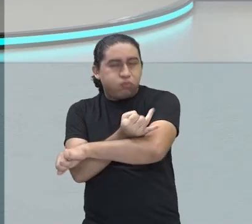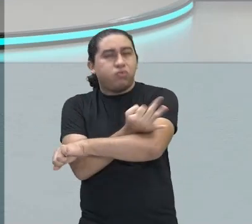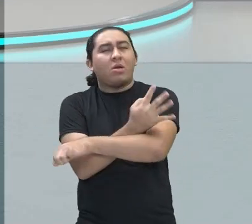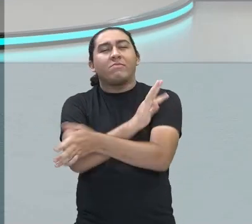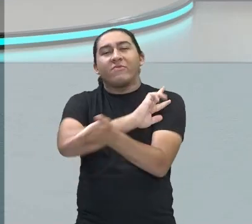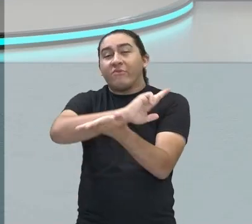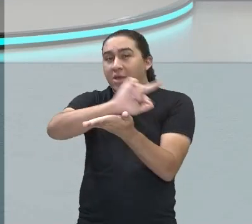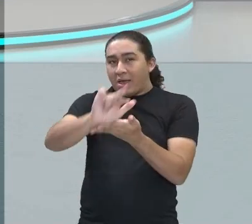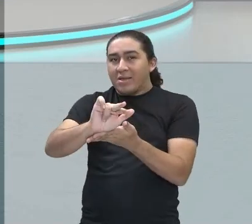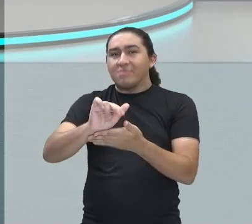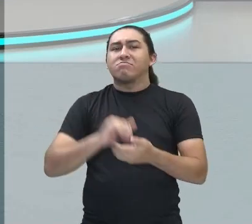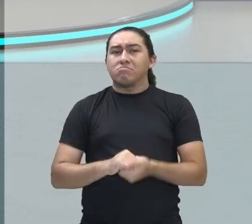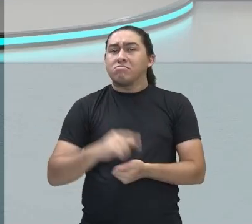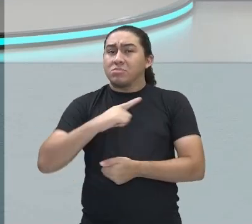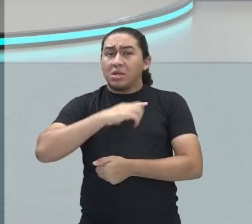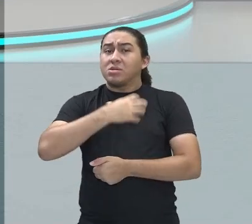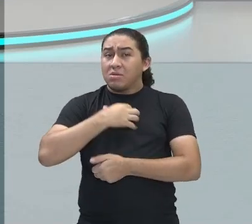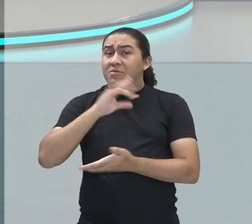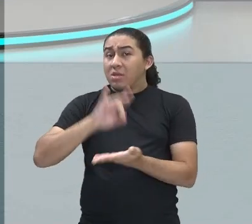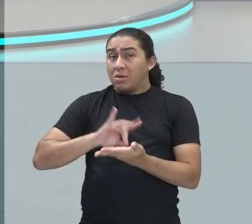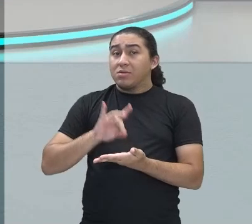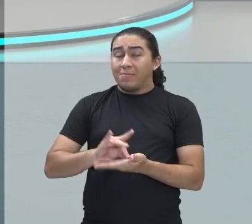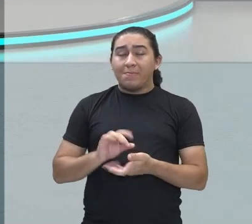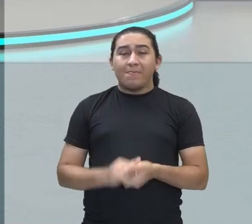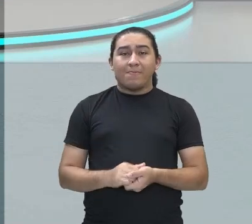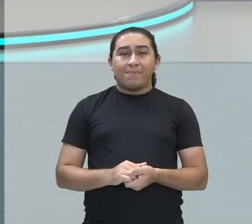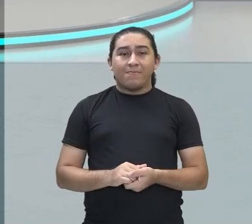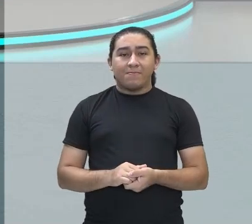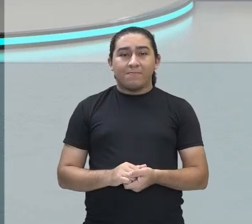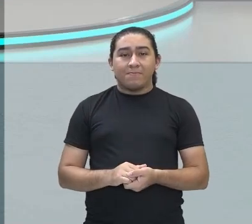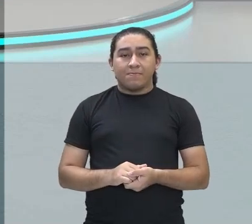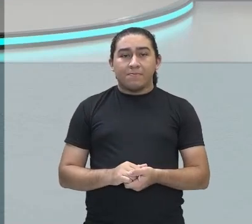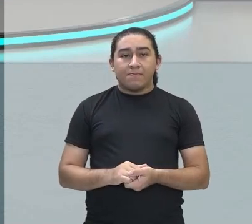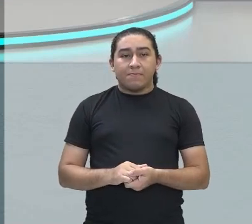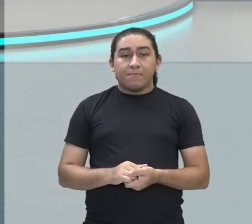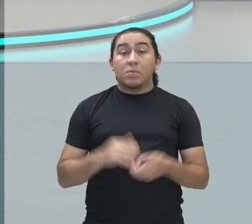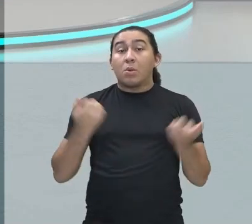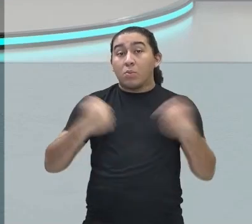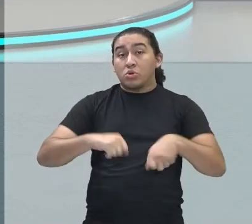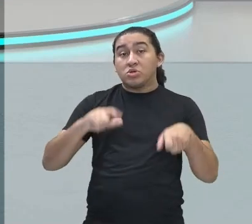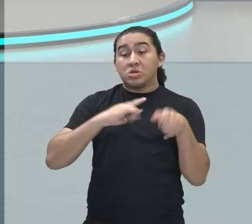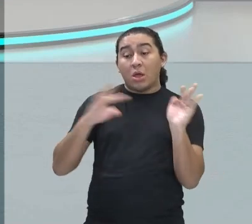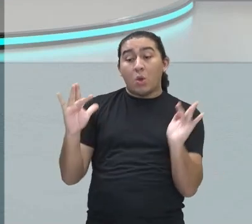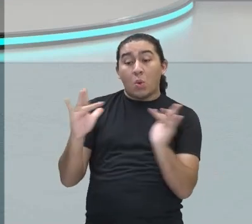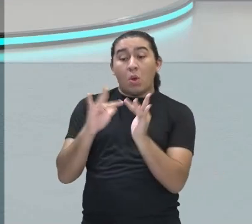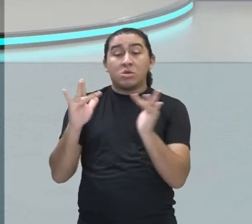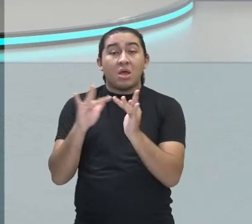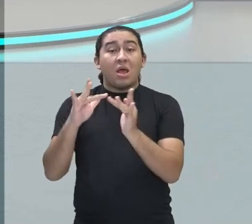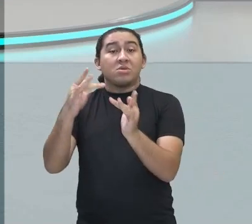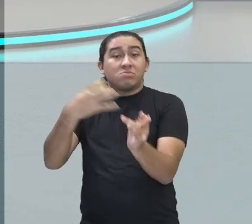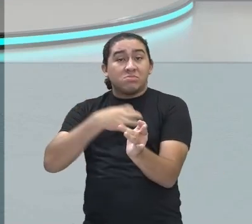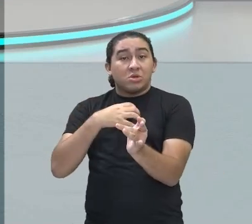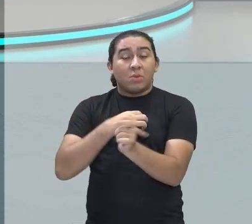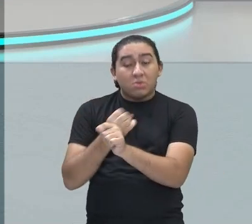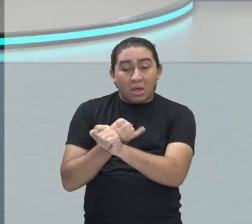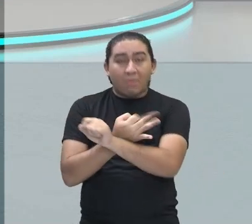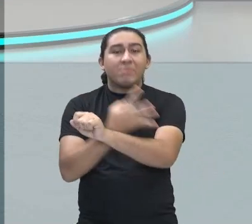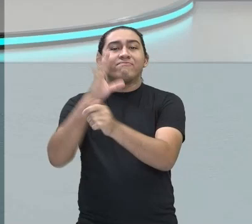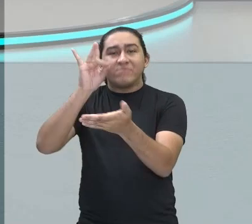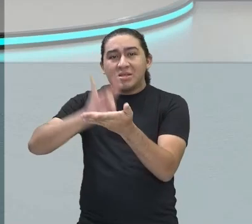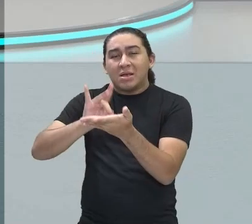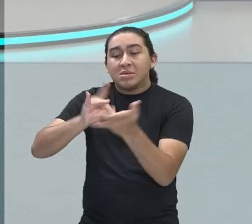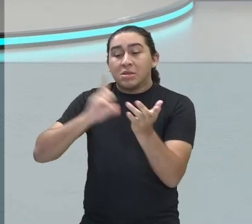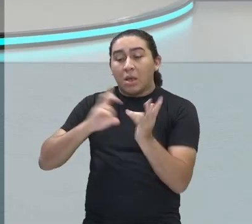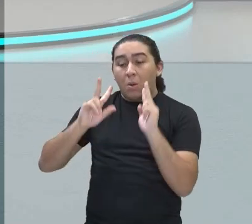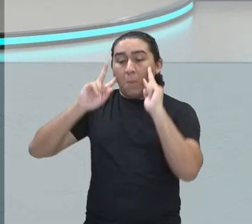Realmente traz muitas sensações, né? Para assim atingirmos o plano das essências, que, segundo os simbolistas, é